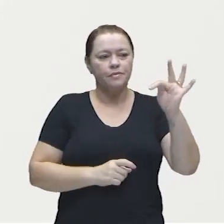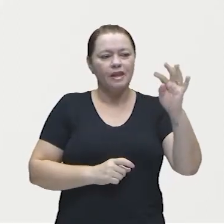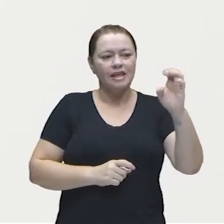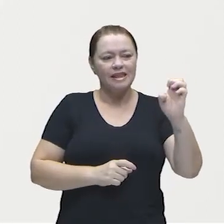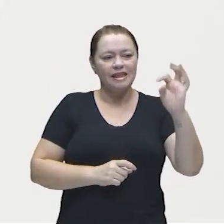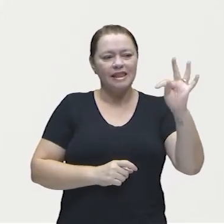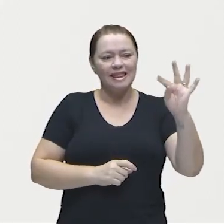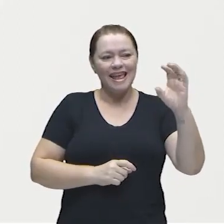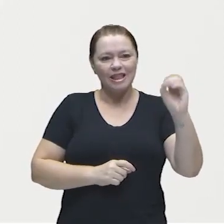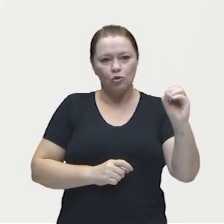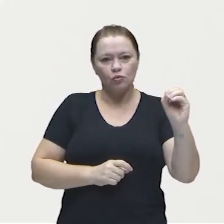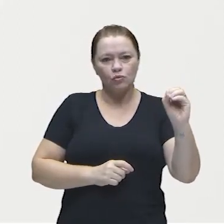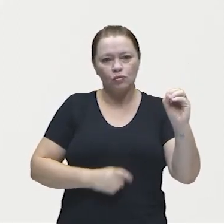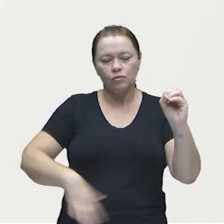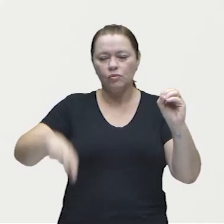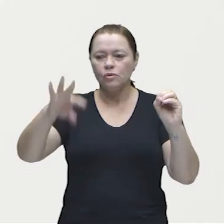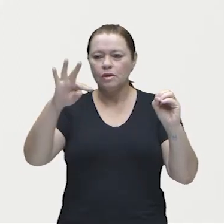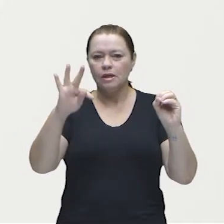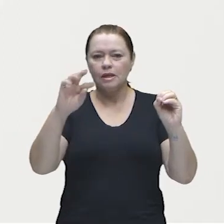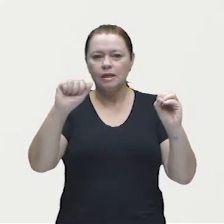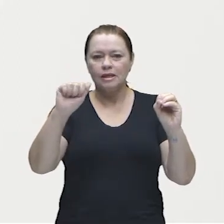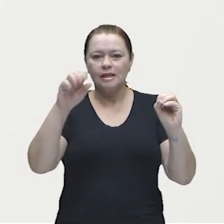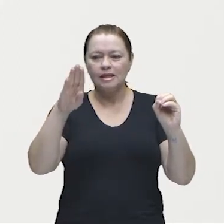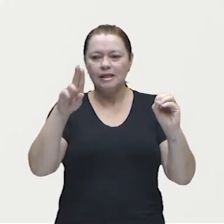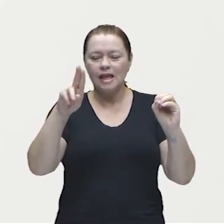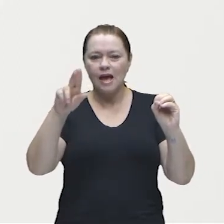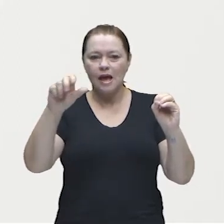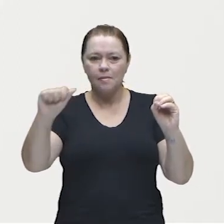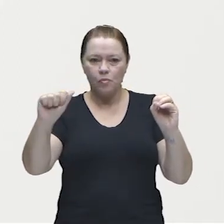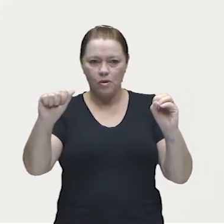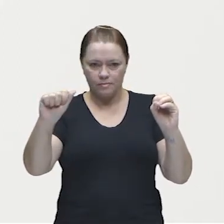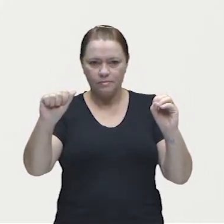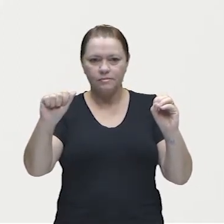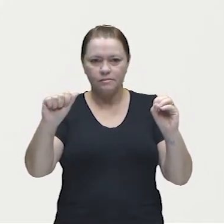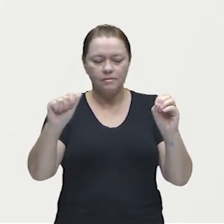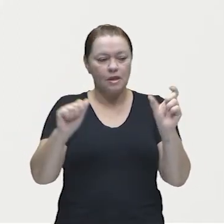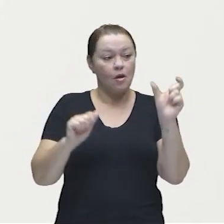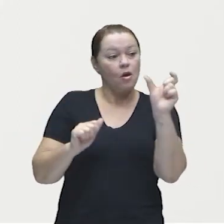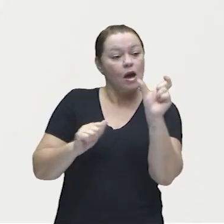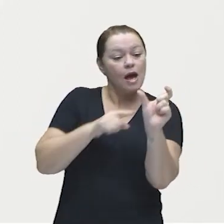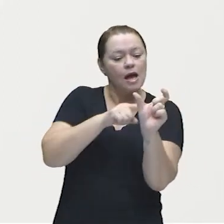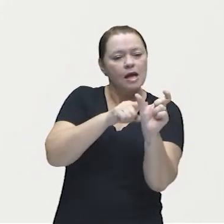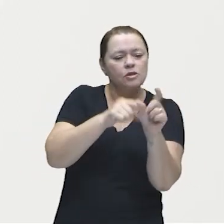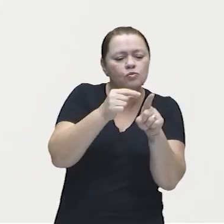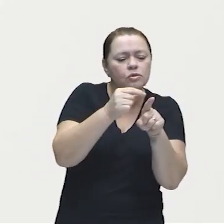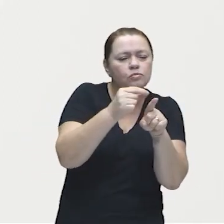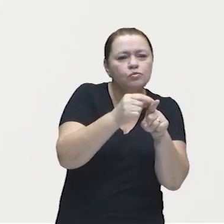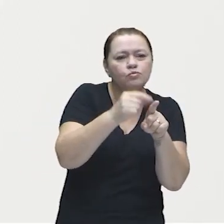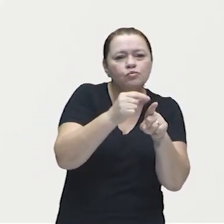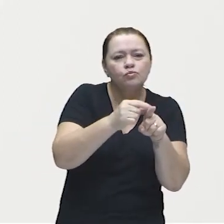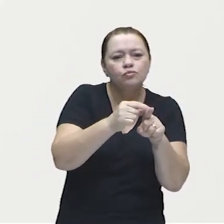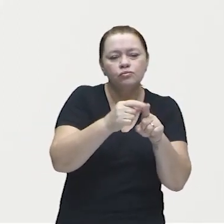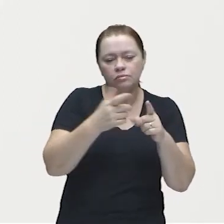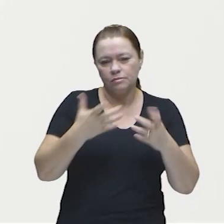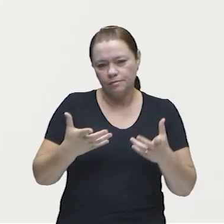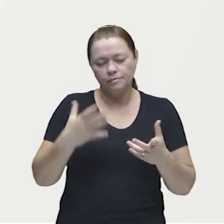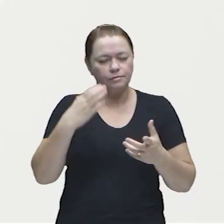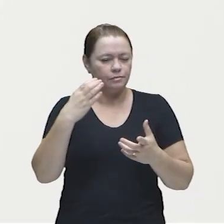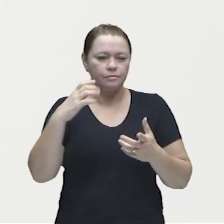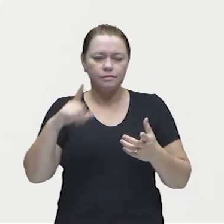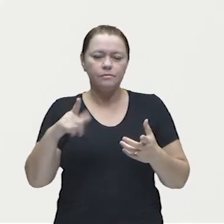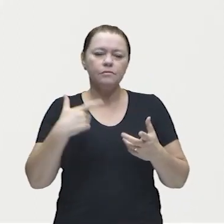tábua. Como percebemos, a segunda sílaba dessas palavras, quando pronunciadas, é claro, aqui